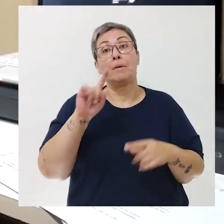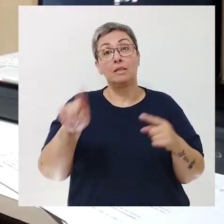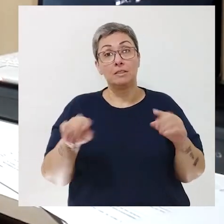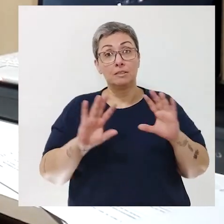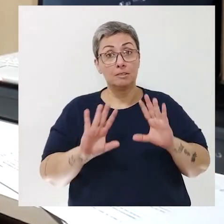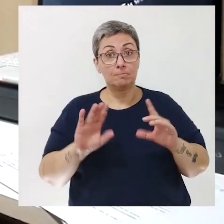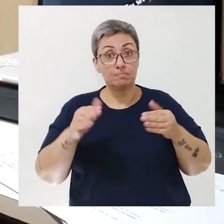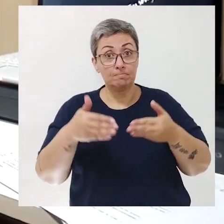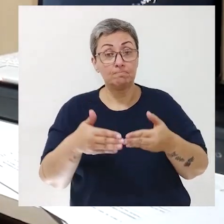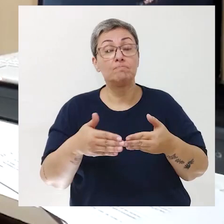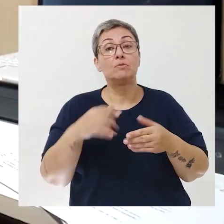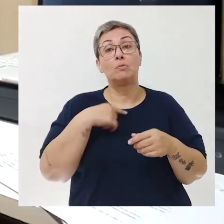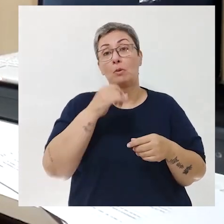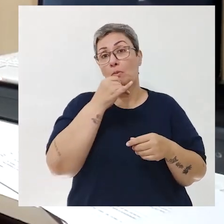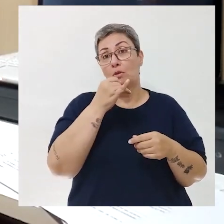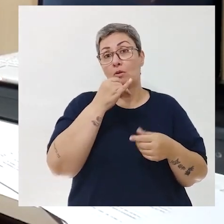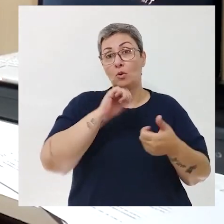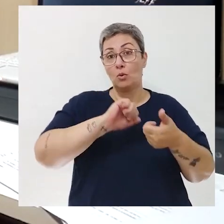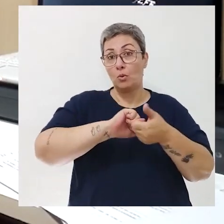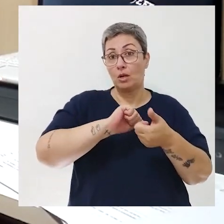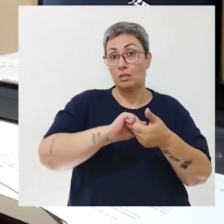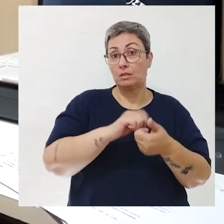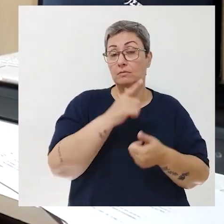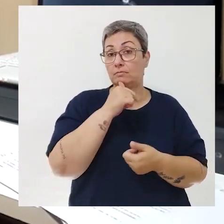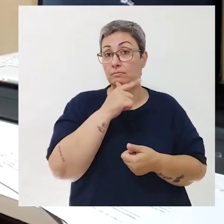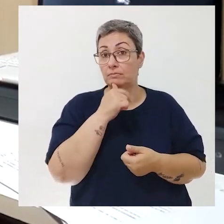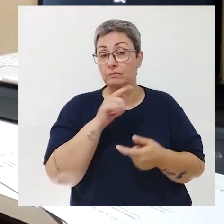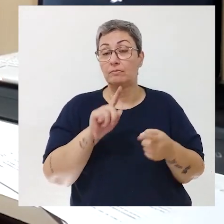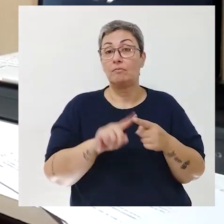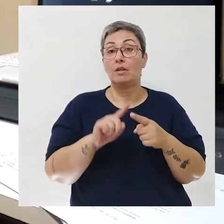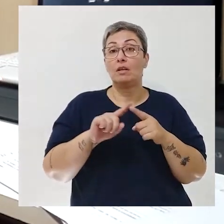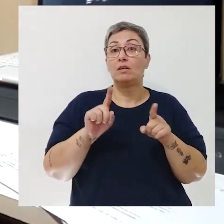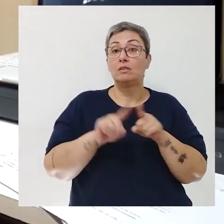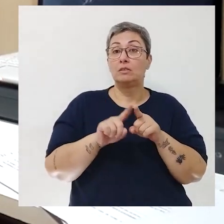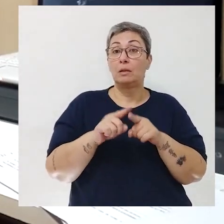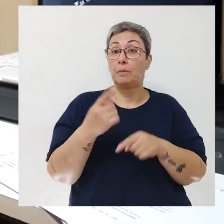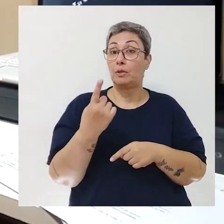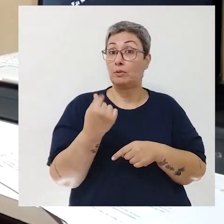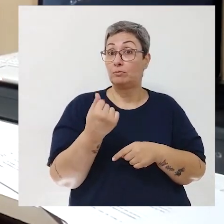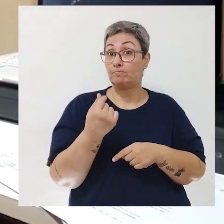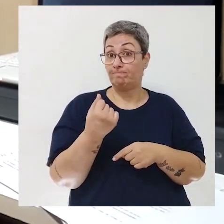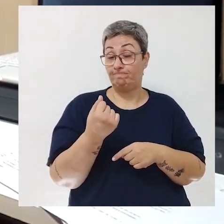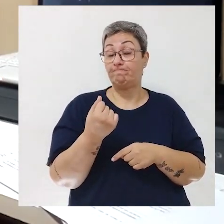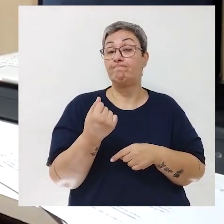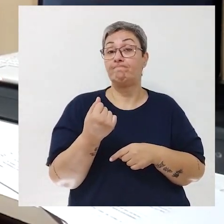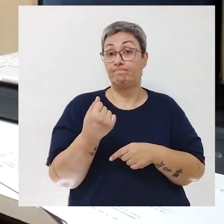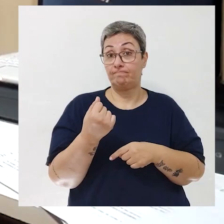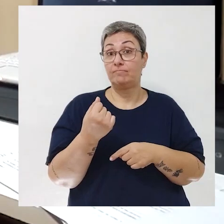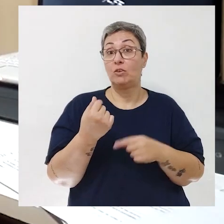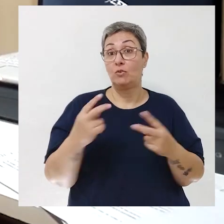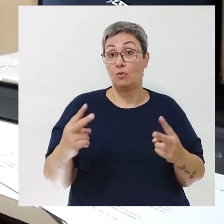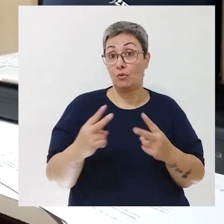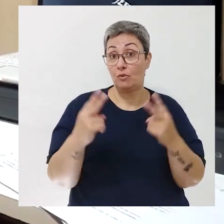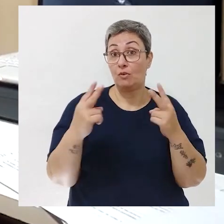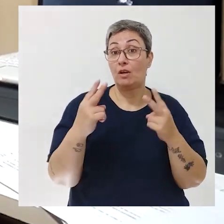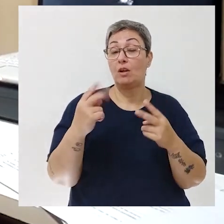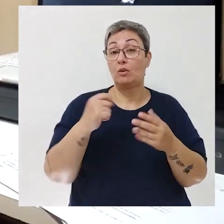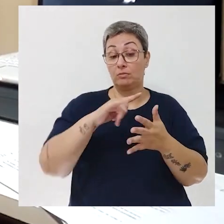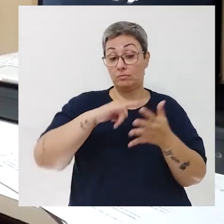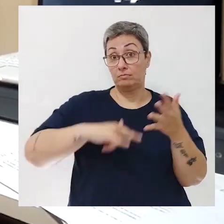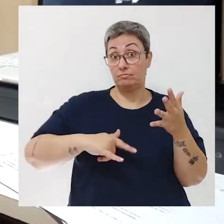mais específicos, como a qualidade de água e o seu custo, né? Valor